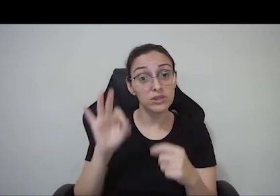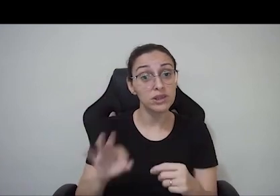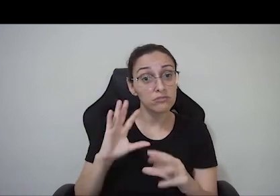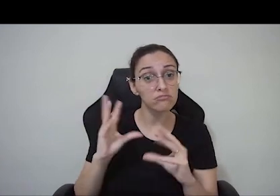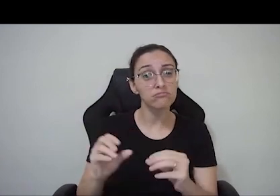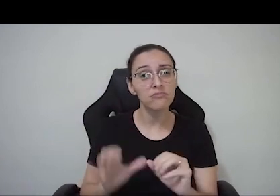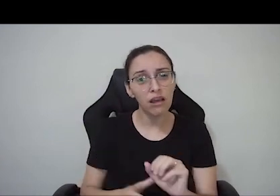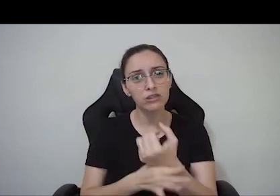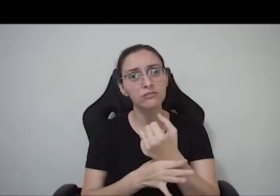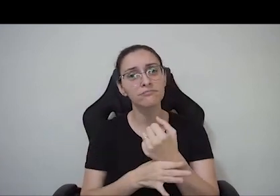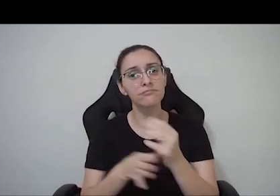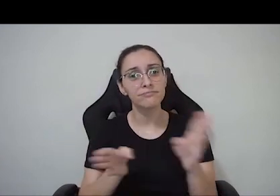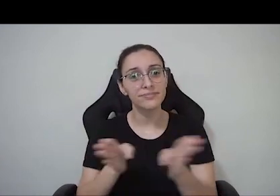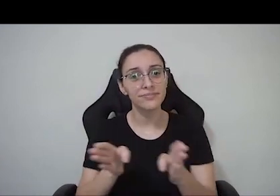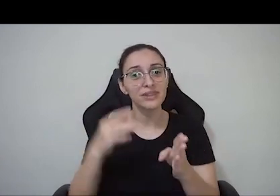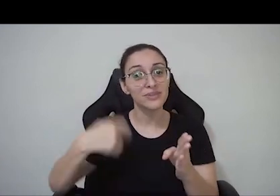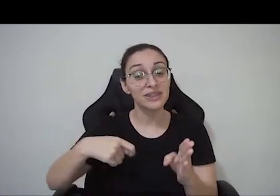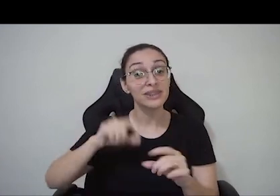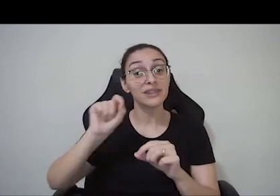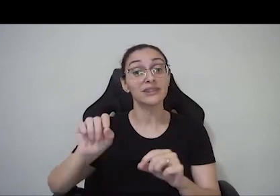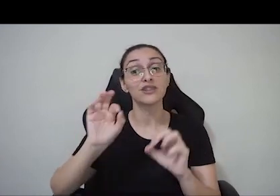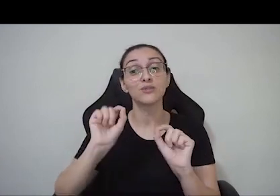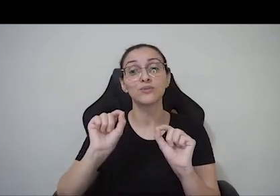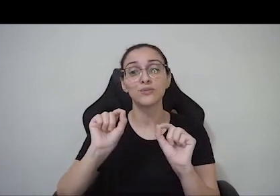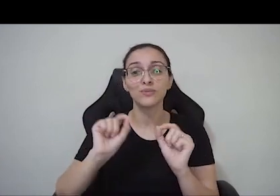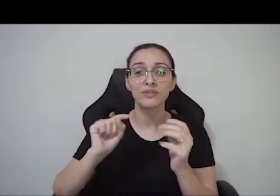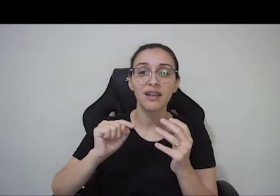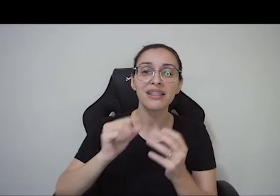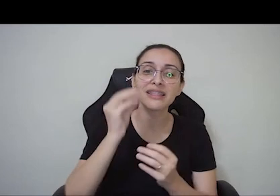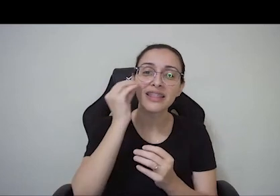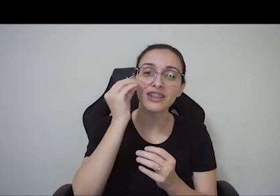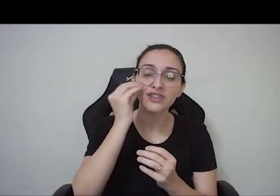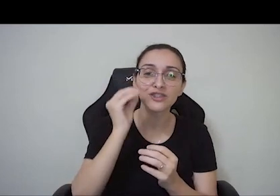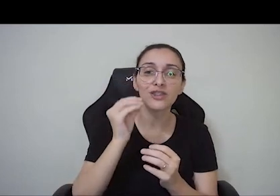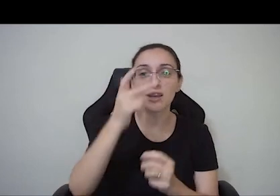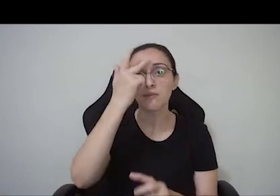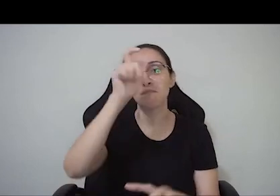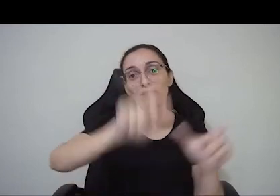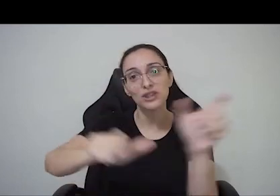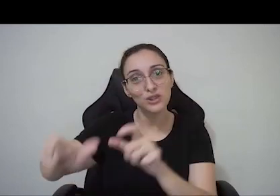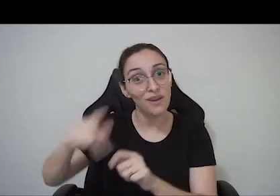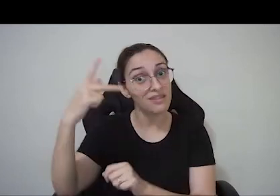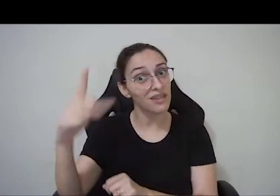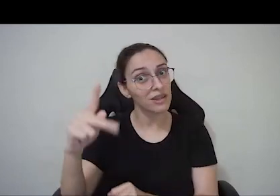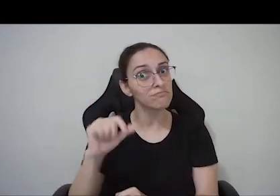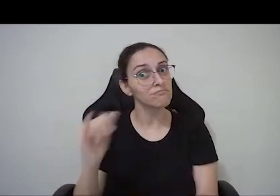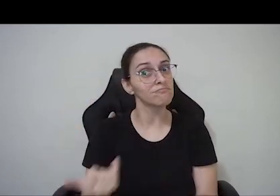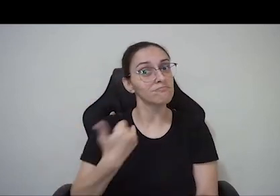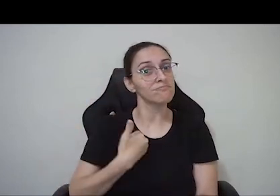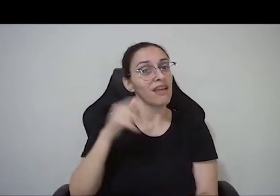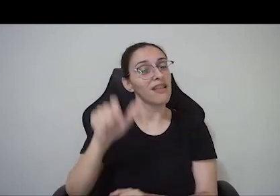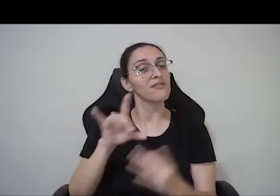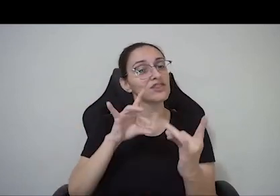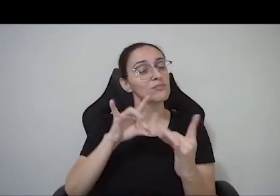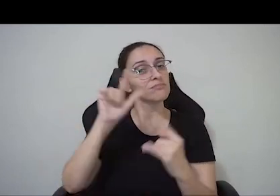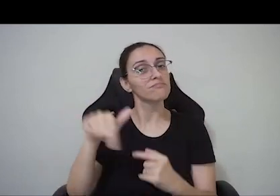garantindo acessibilidade. Eu preciso passar por um teste com o usuário para que ele diga, olha, eu